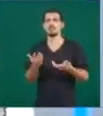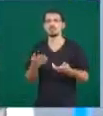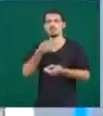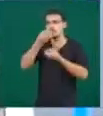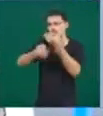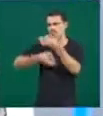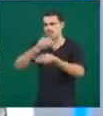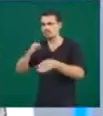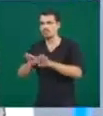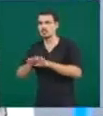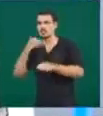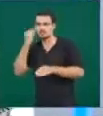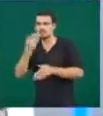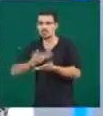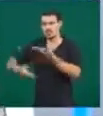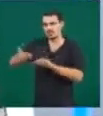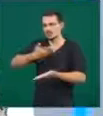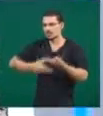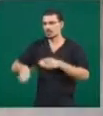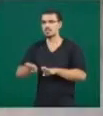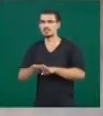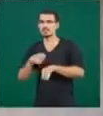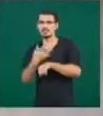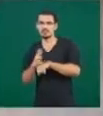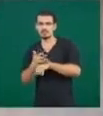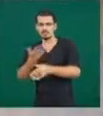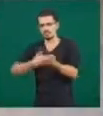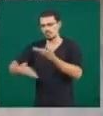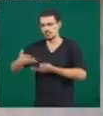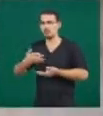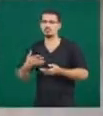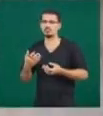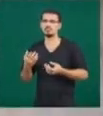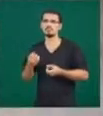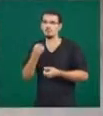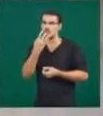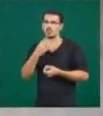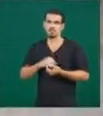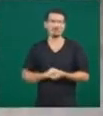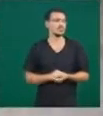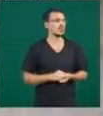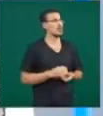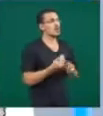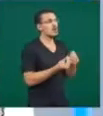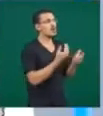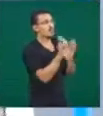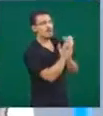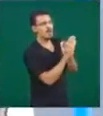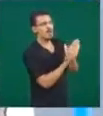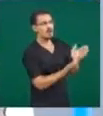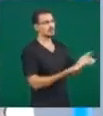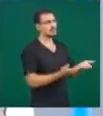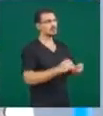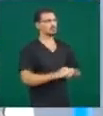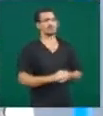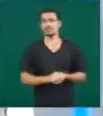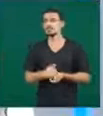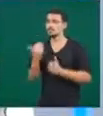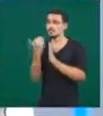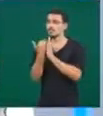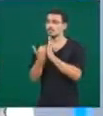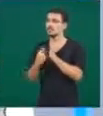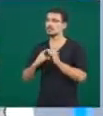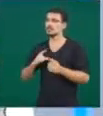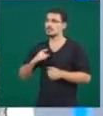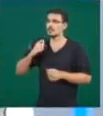a capacitação dessas mulheres também. Como será a programação, inclusive? Então, a programação vai contar com 3 palestras, né? O evento